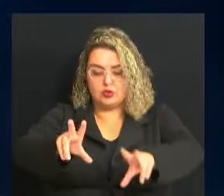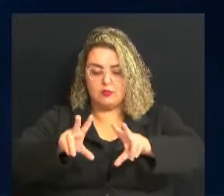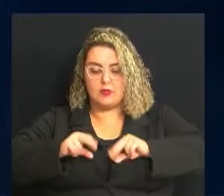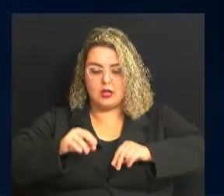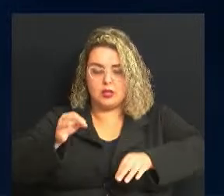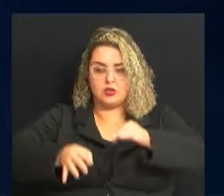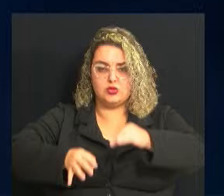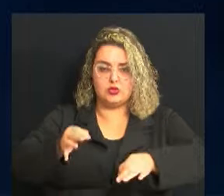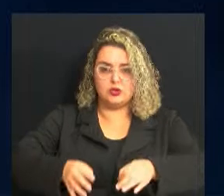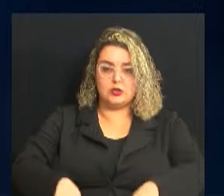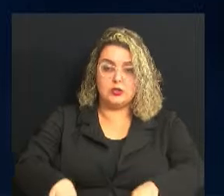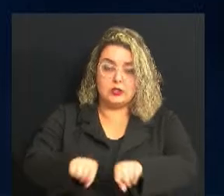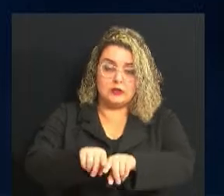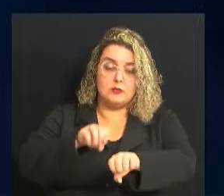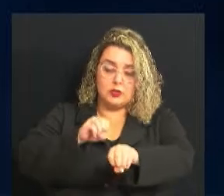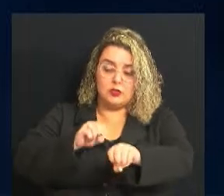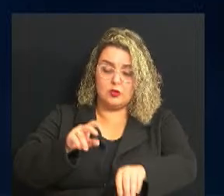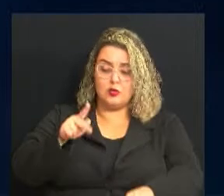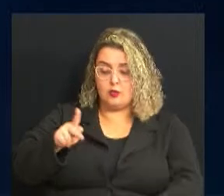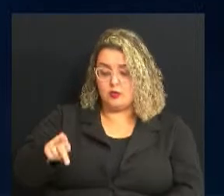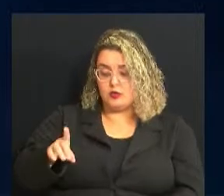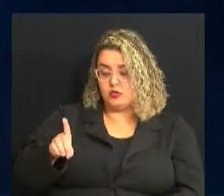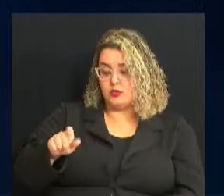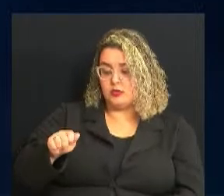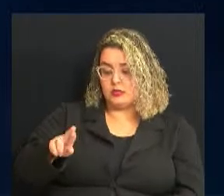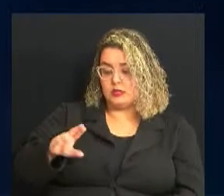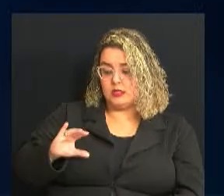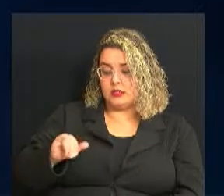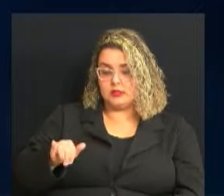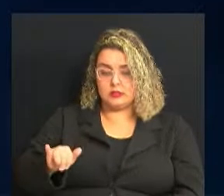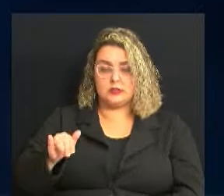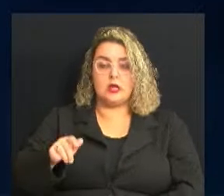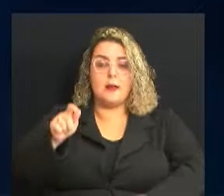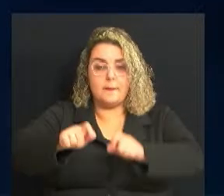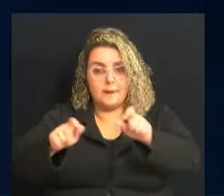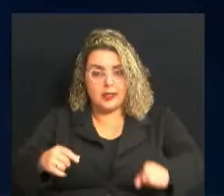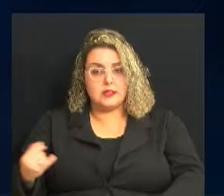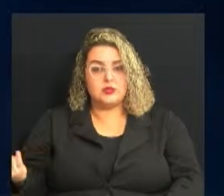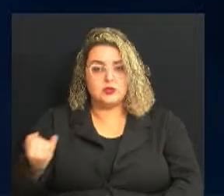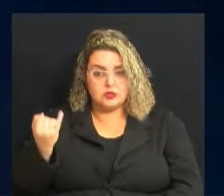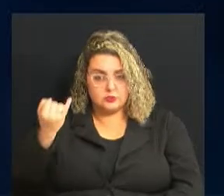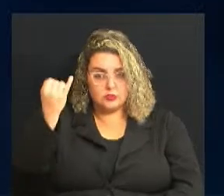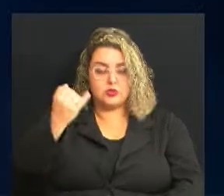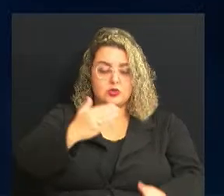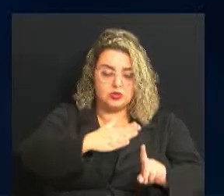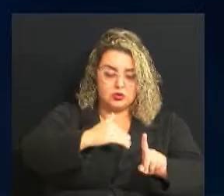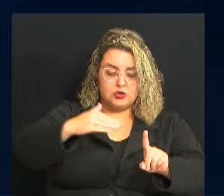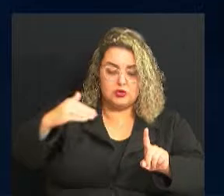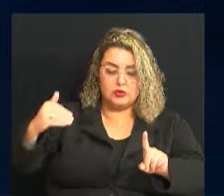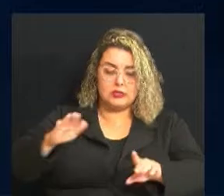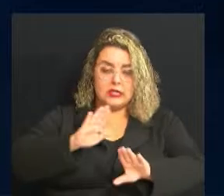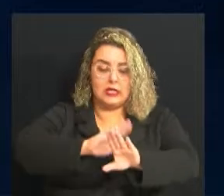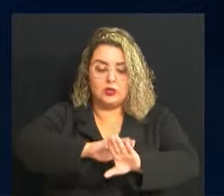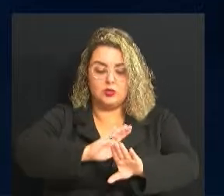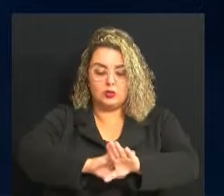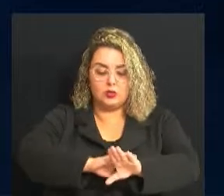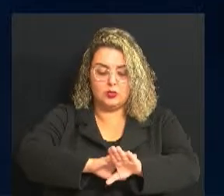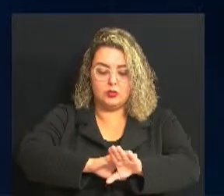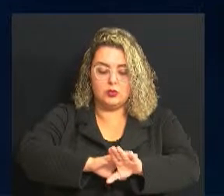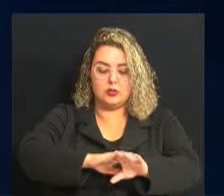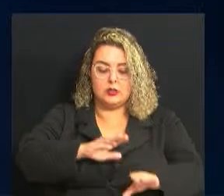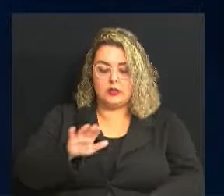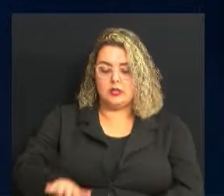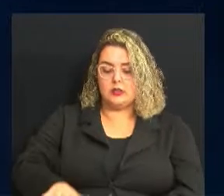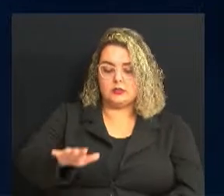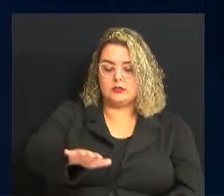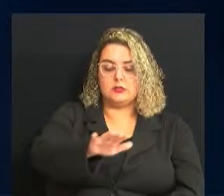mérito educacional professor Darcy Ribeiro, a personalidades que se destacaram na atuação em suas áreas e